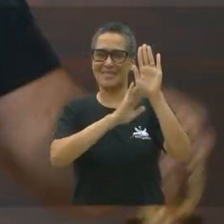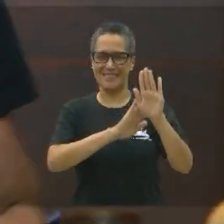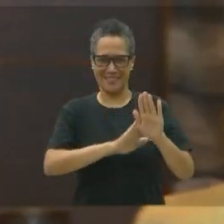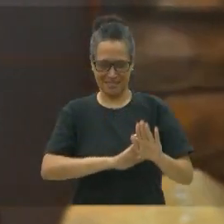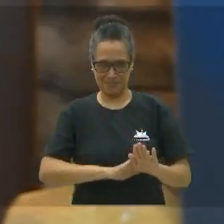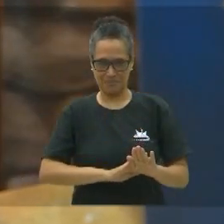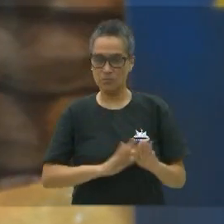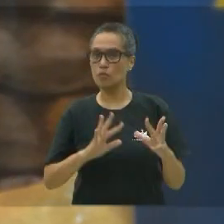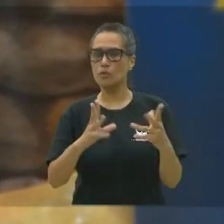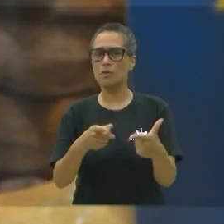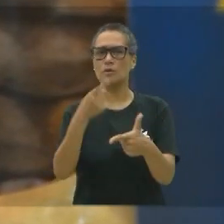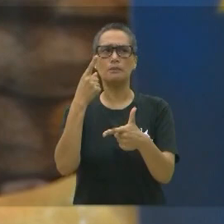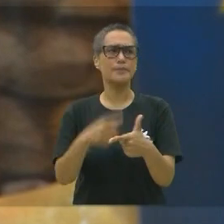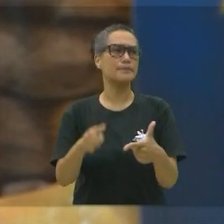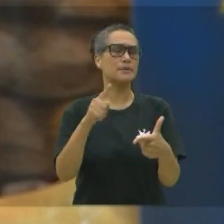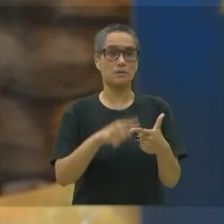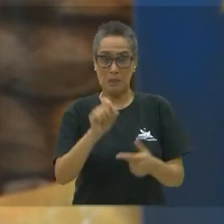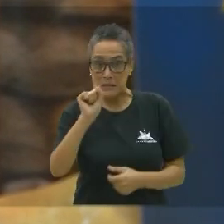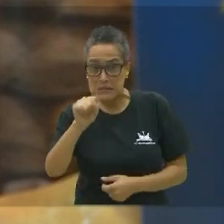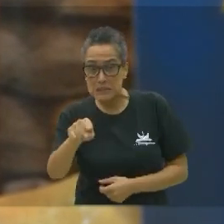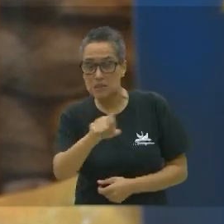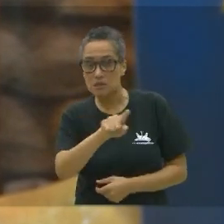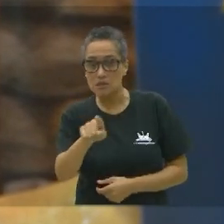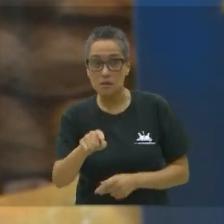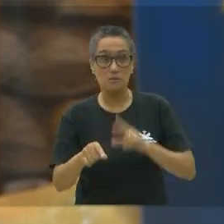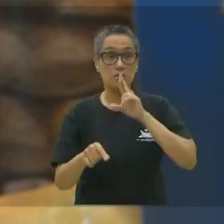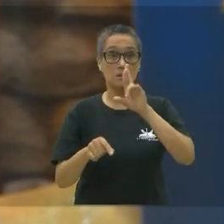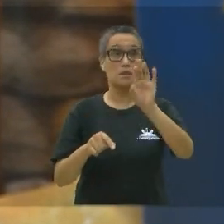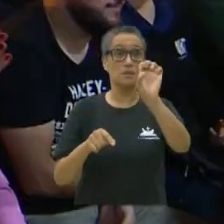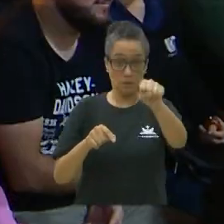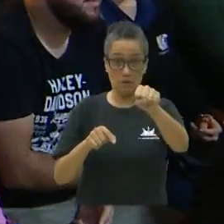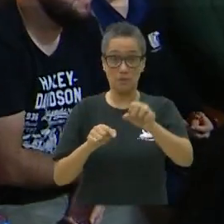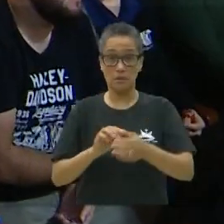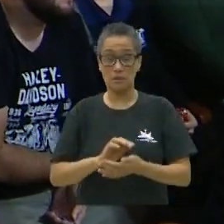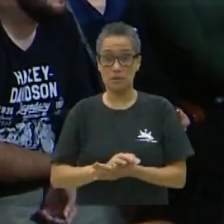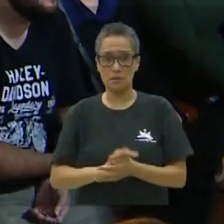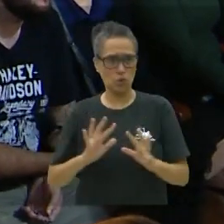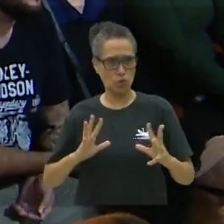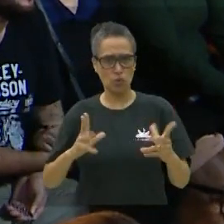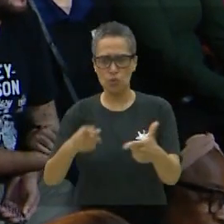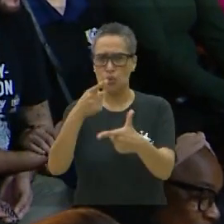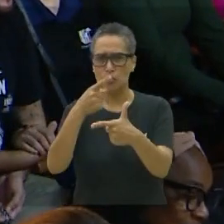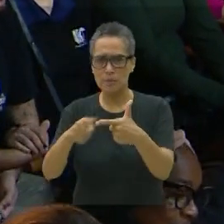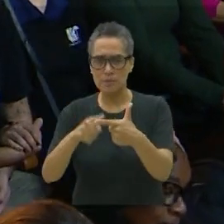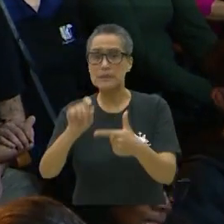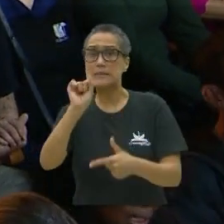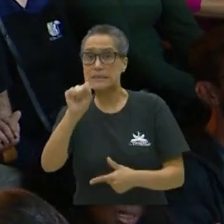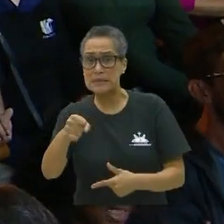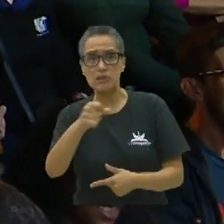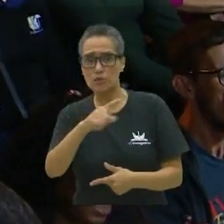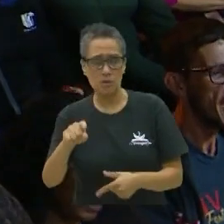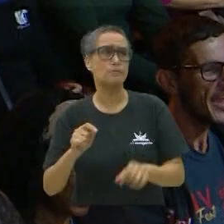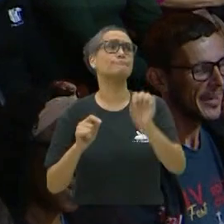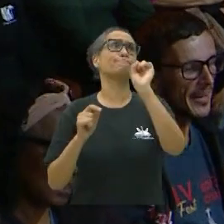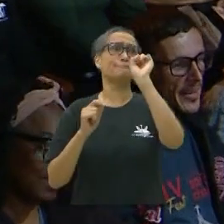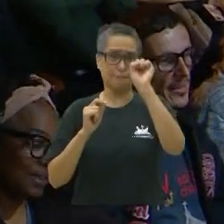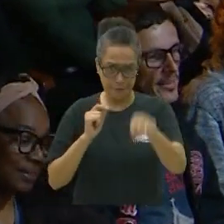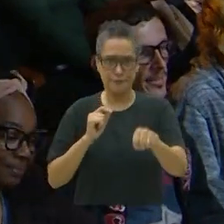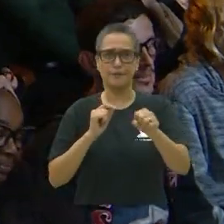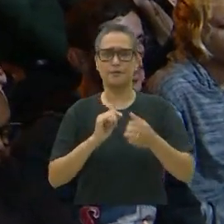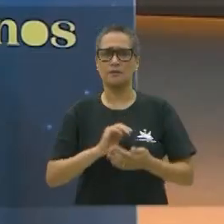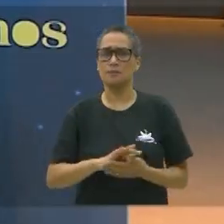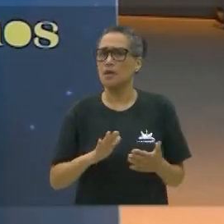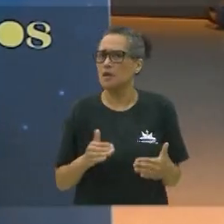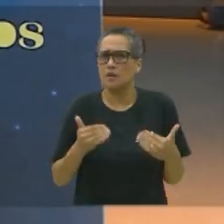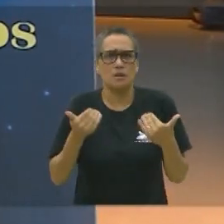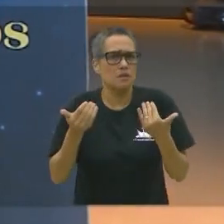Todo mundo tem problema, sim ou não? Sim. Todo mundo tem problema, sim ou não? Sim.